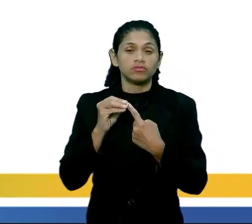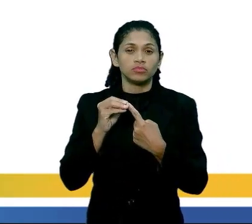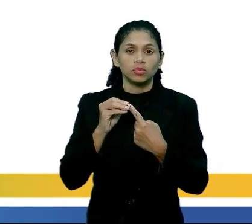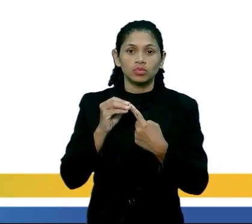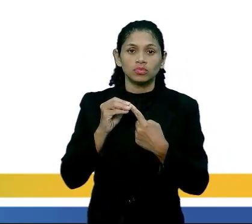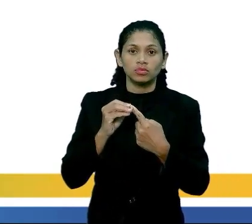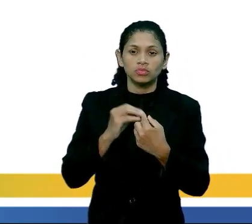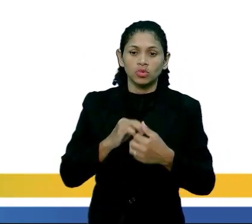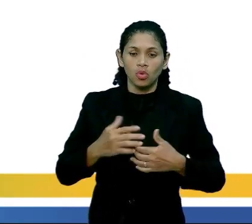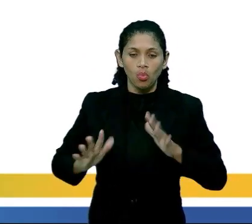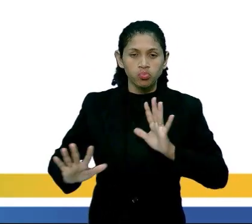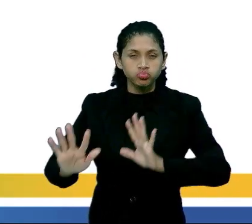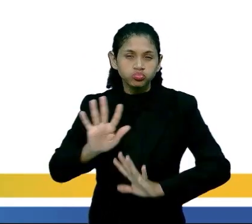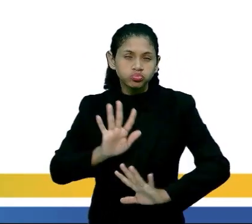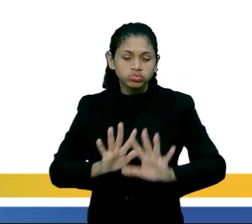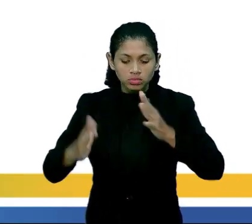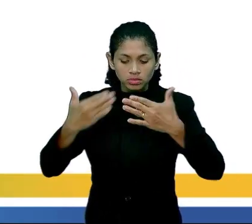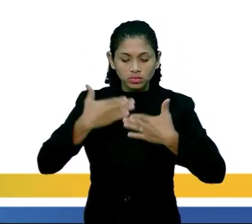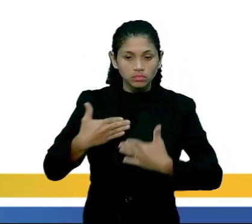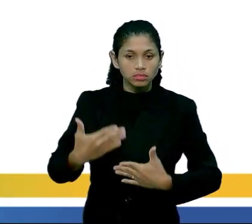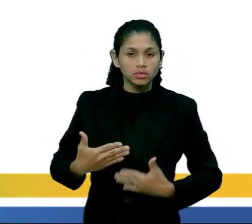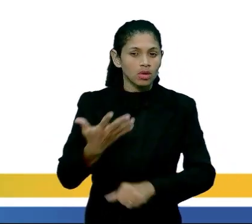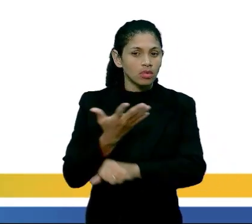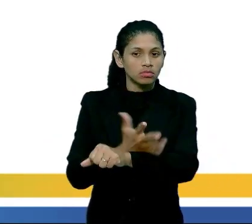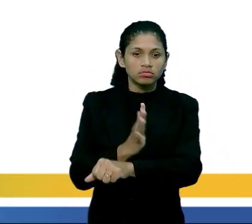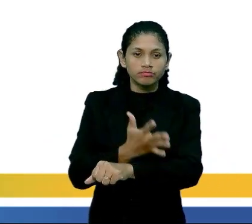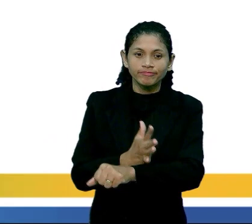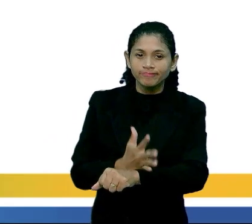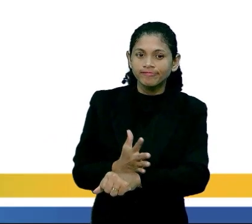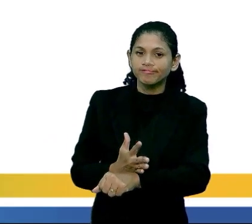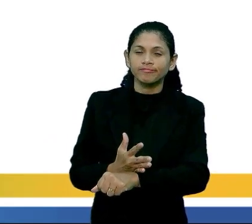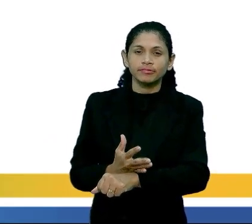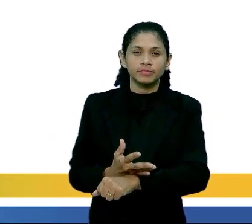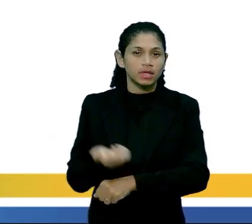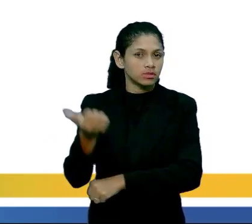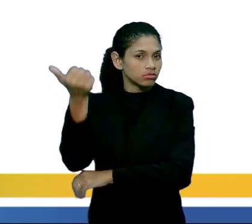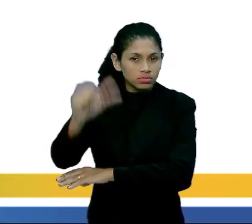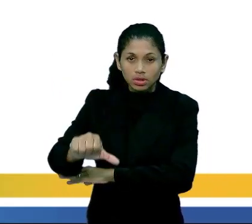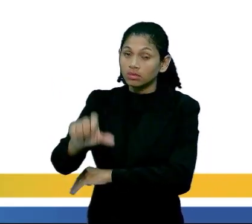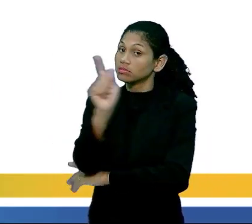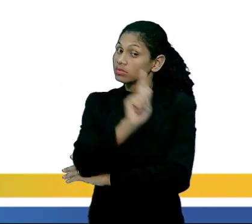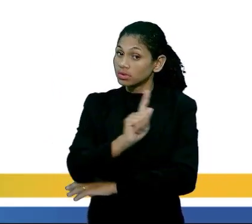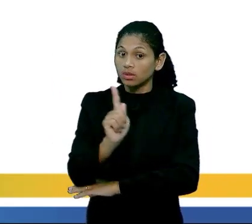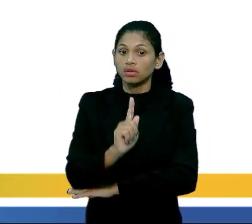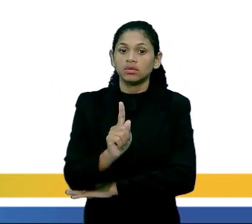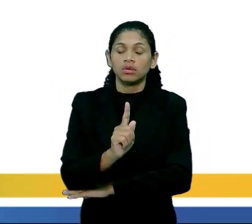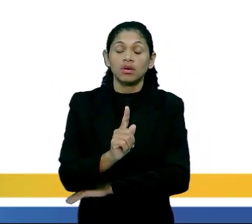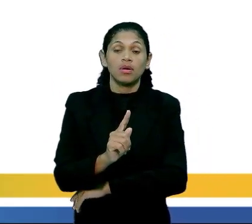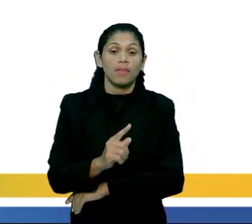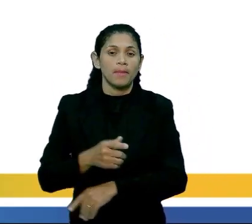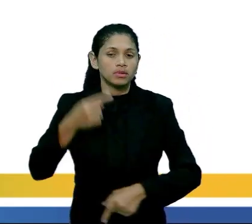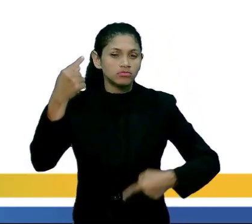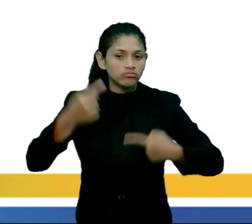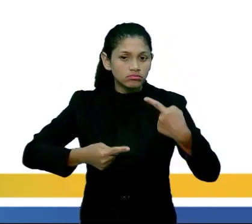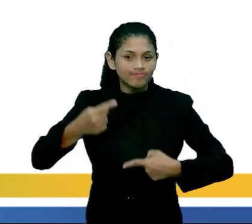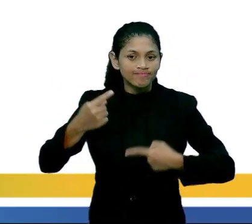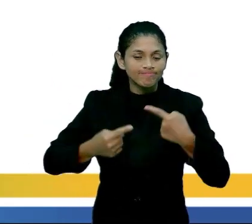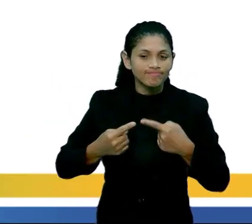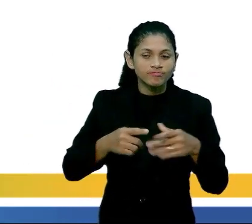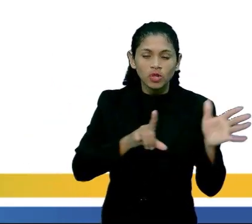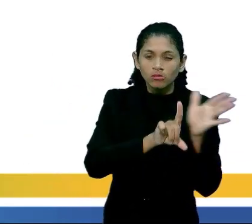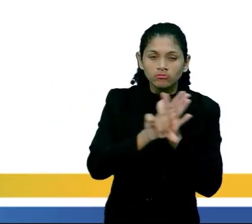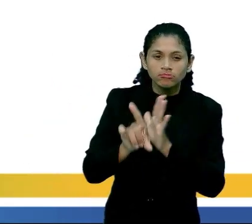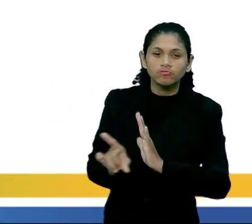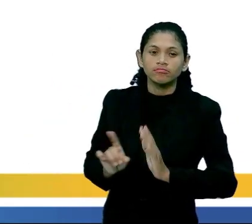não é uma prática negativa. O dilema em questão, como as expectativas culturais influenciam na saúde corporal. Sendo assim, não